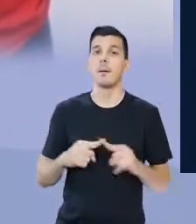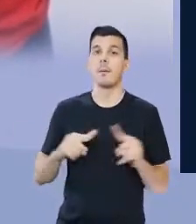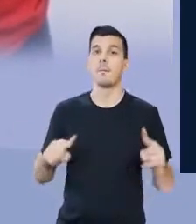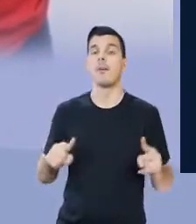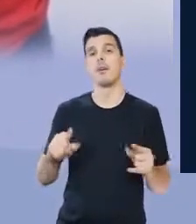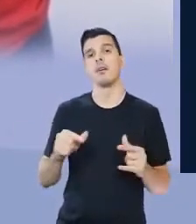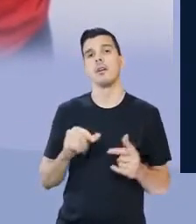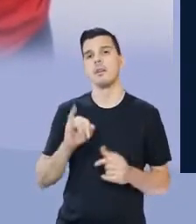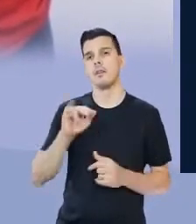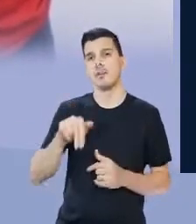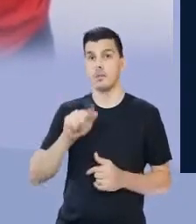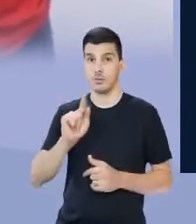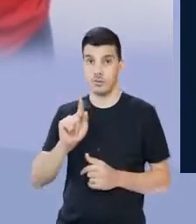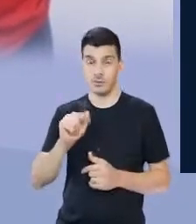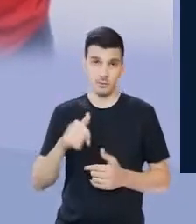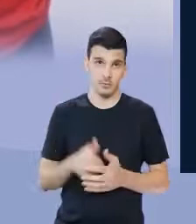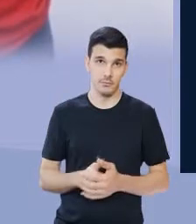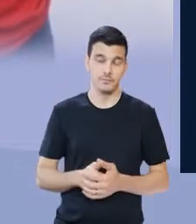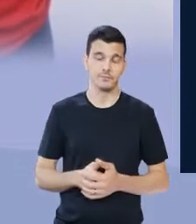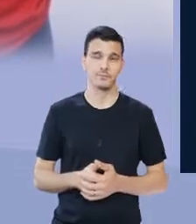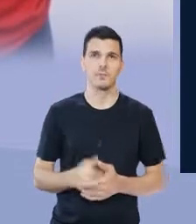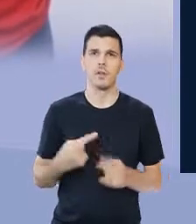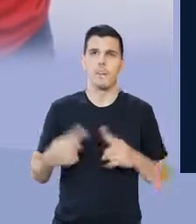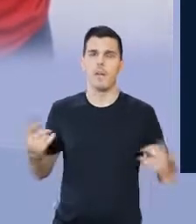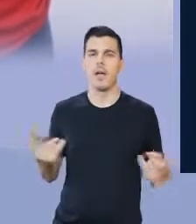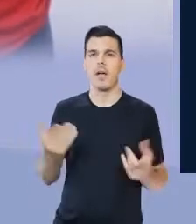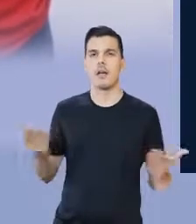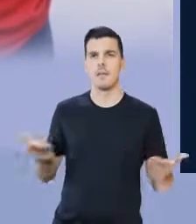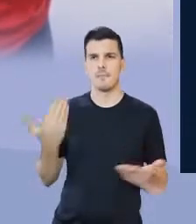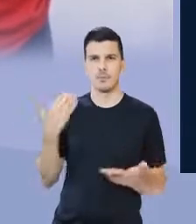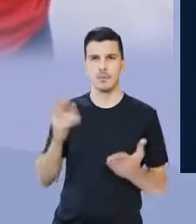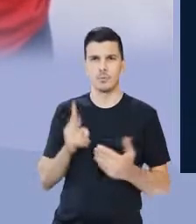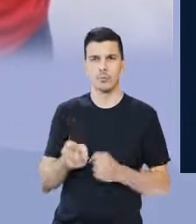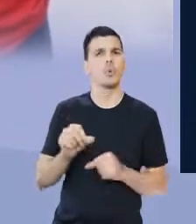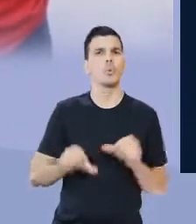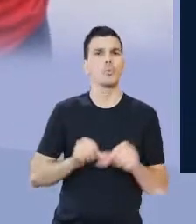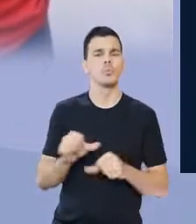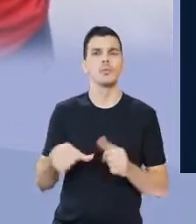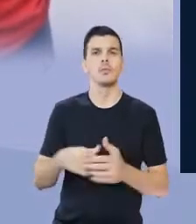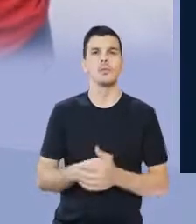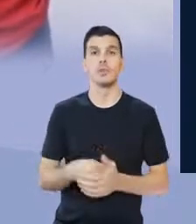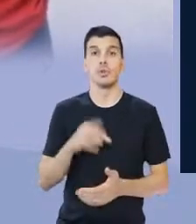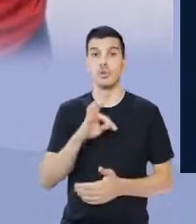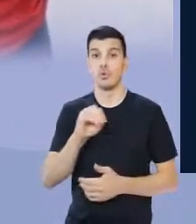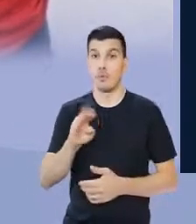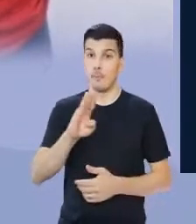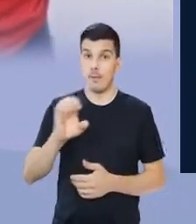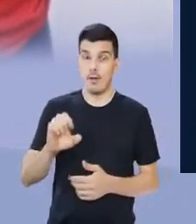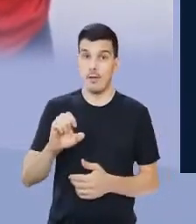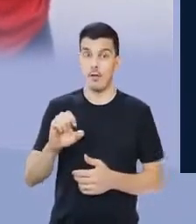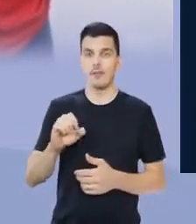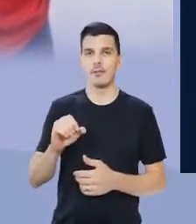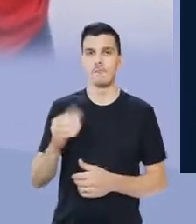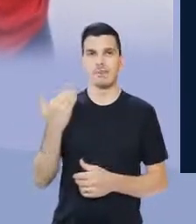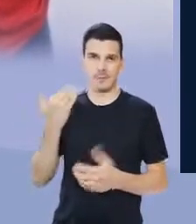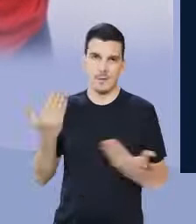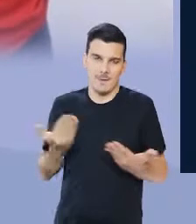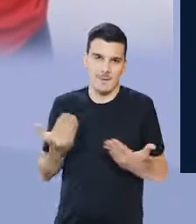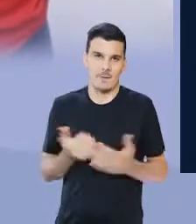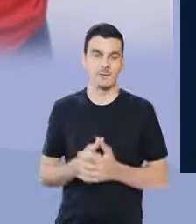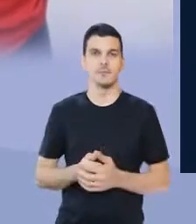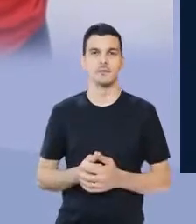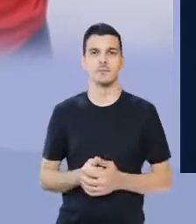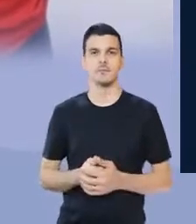no ing, correto? Mas no passado contínuo, o que vai mudar? É o verbo to be que vai para o passado. Nós temos o was e o